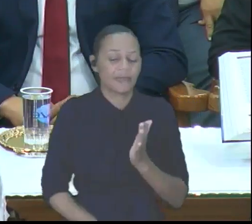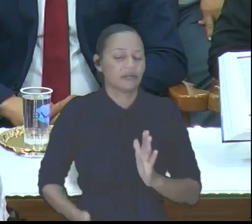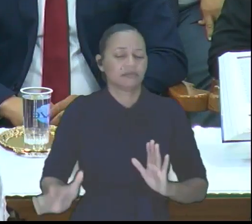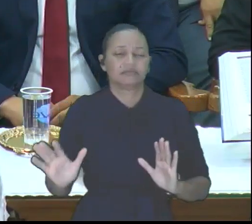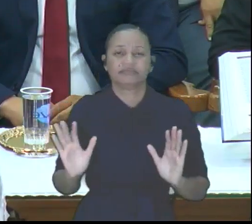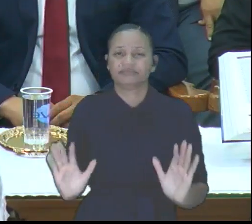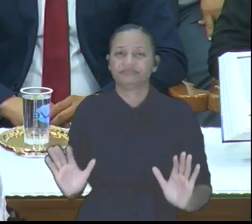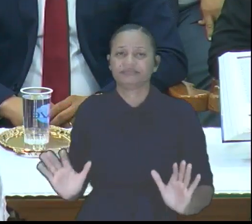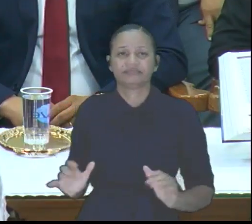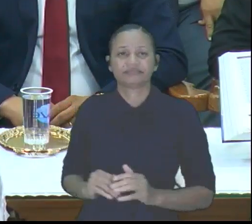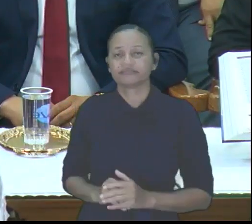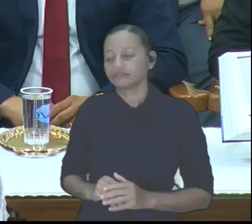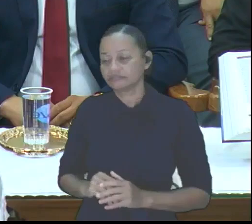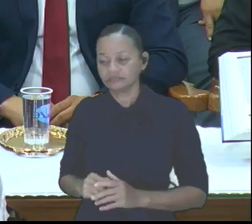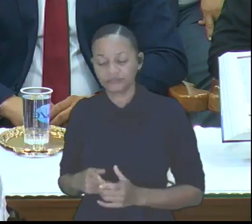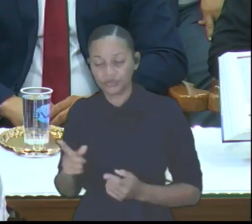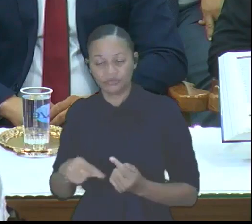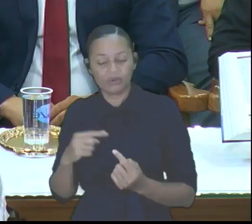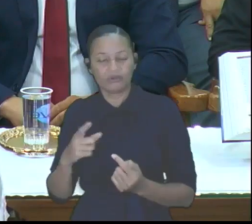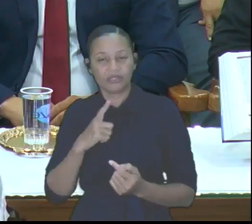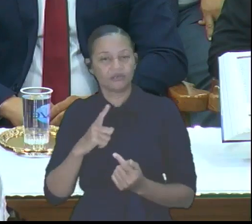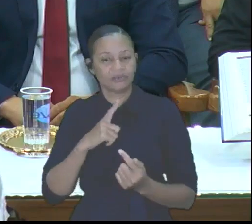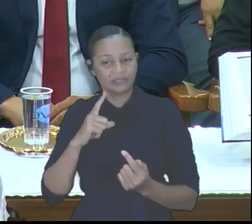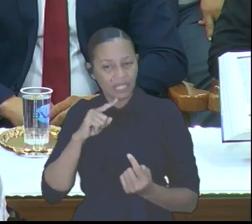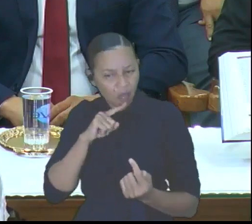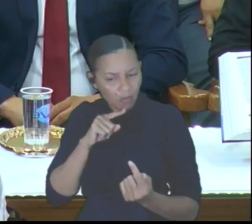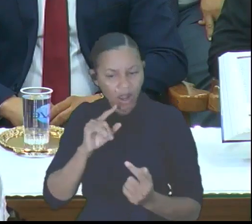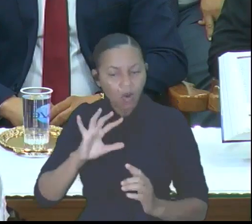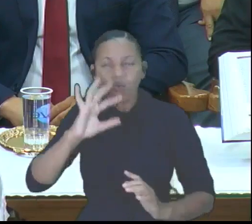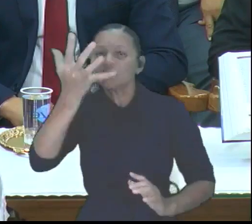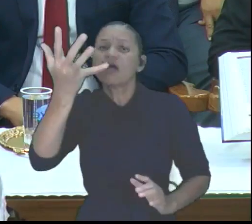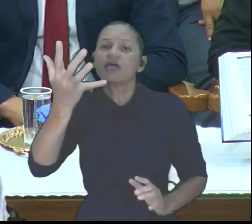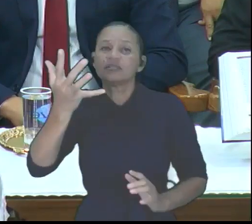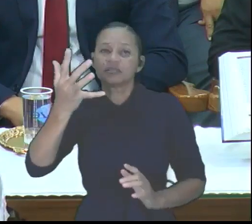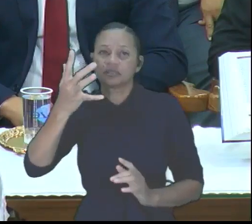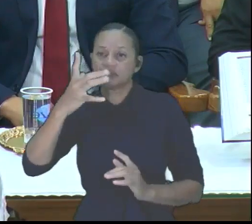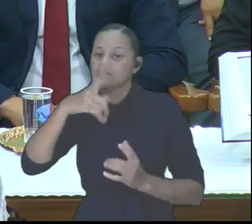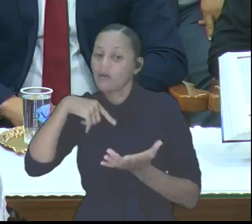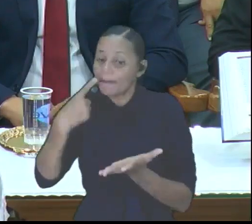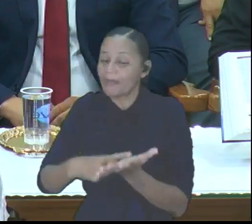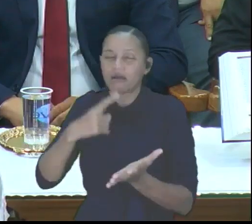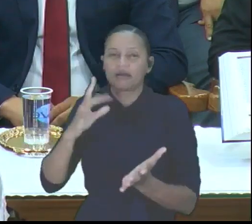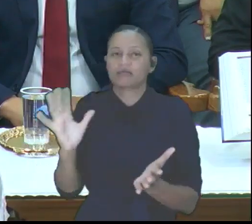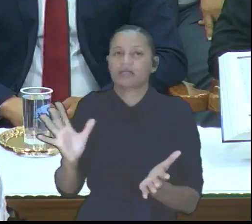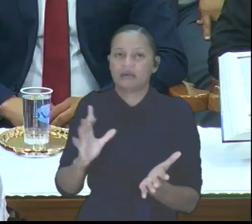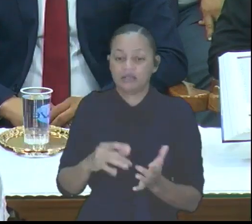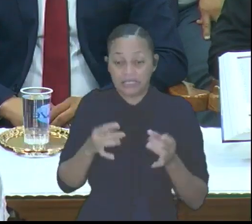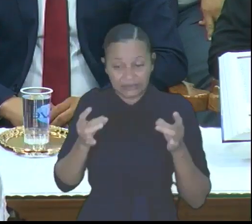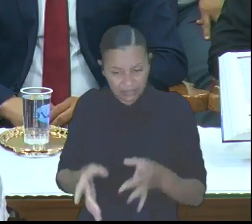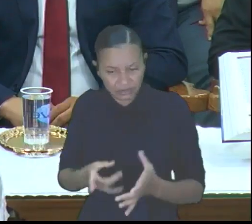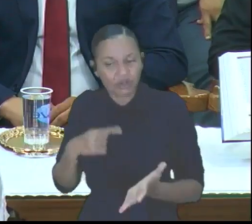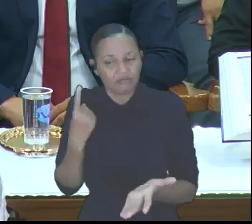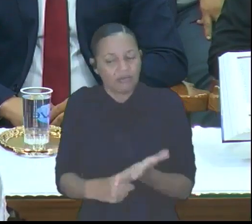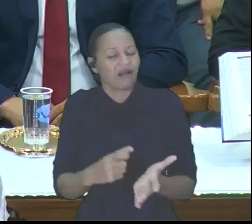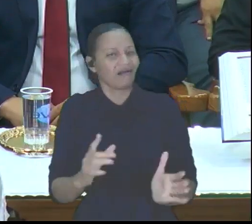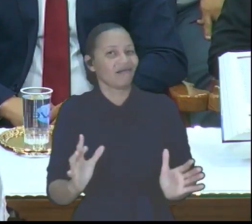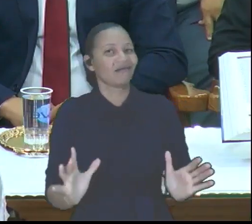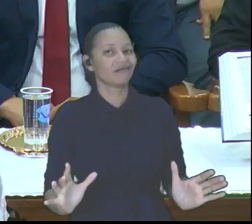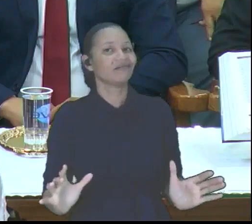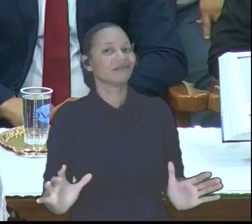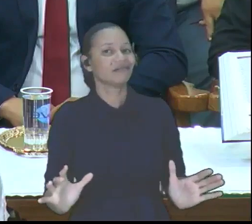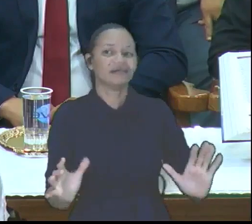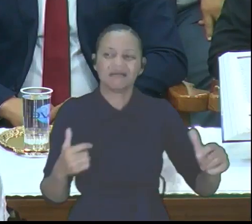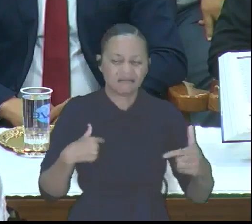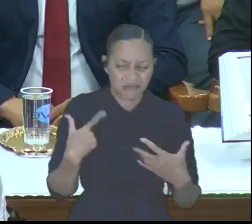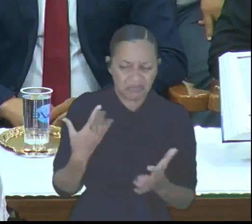Perder não é intencional, é casual. Deixar é intencional. Então